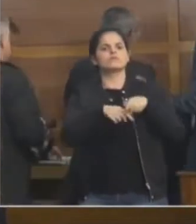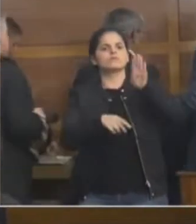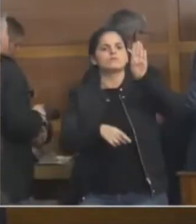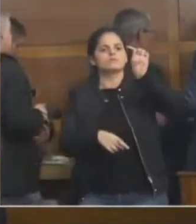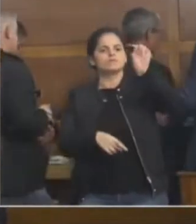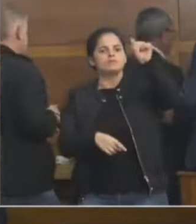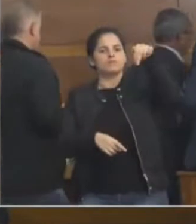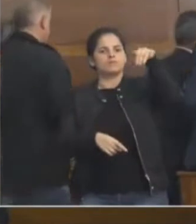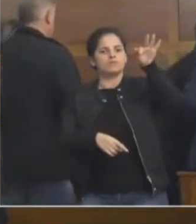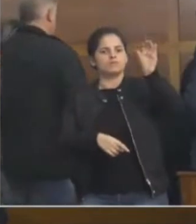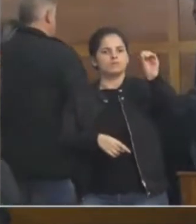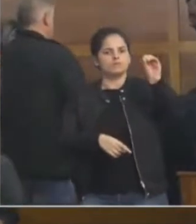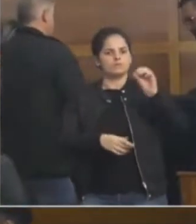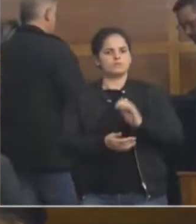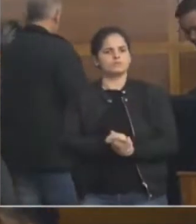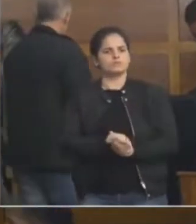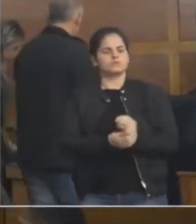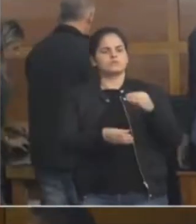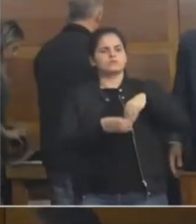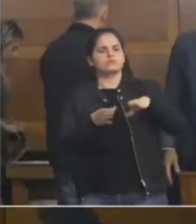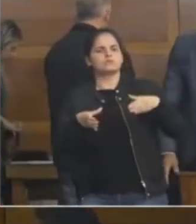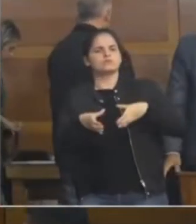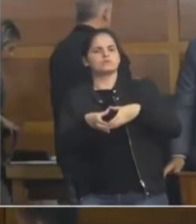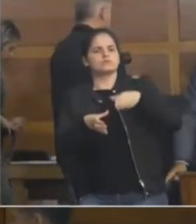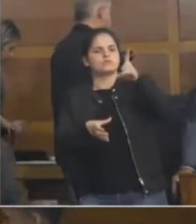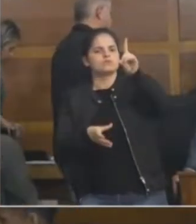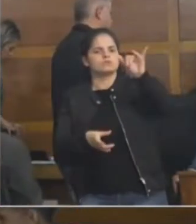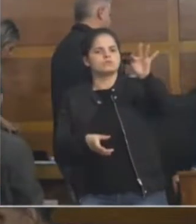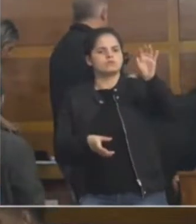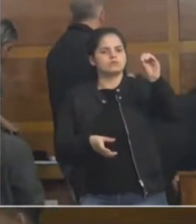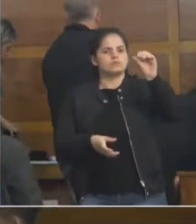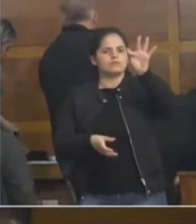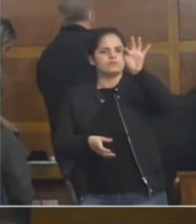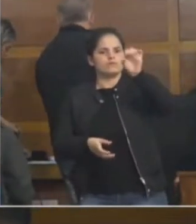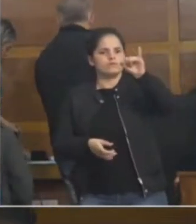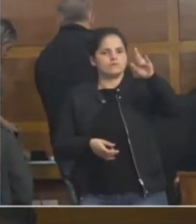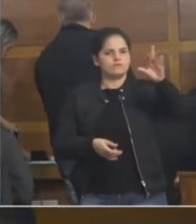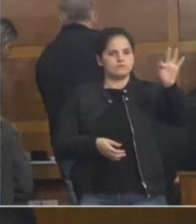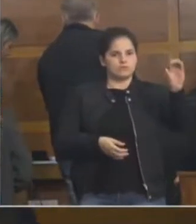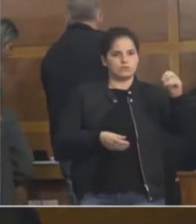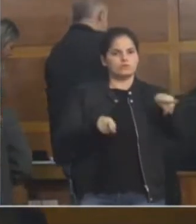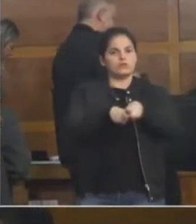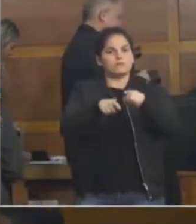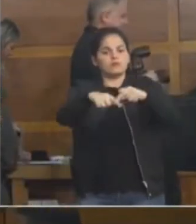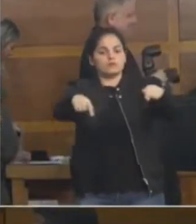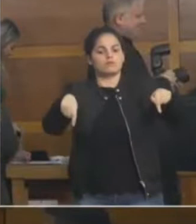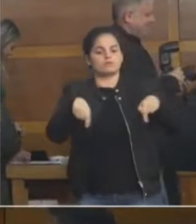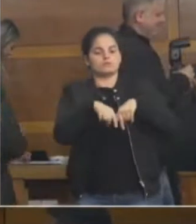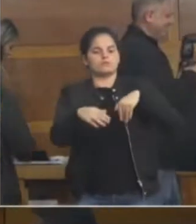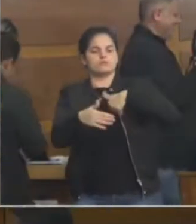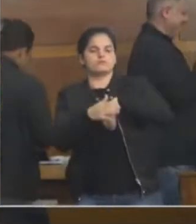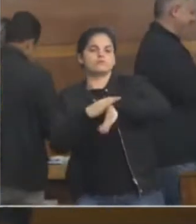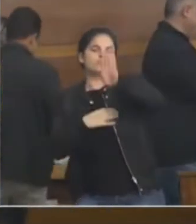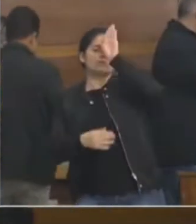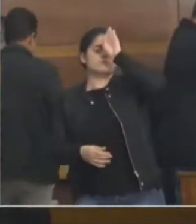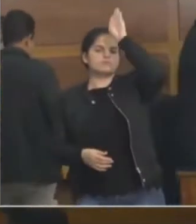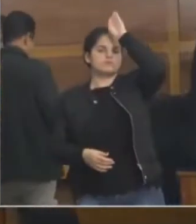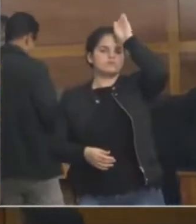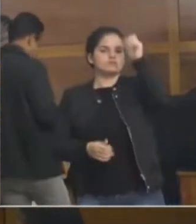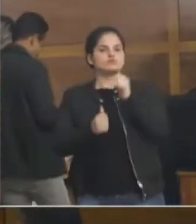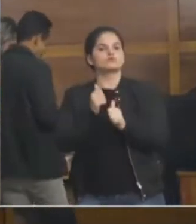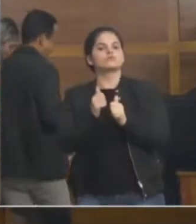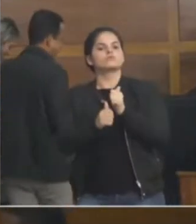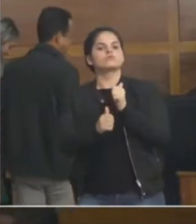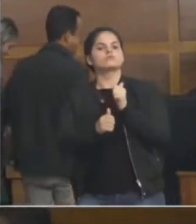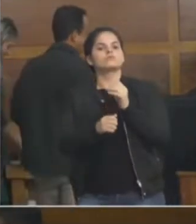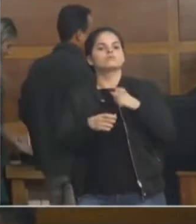times como boêmio e dito e feito e no Estádio Municipal Jair Carneiro Toscano de Brito jogando Pelos times do